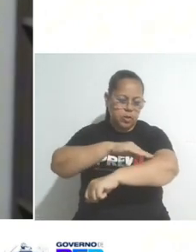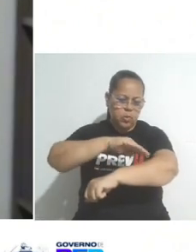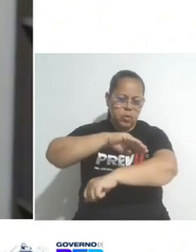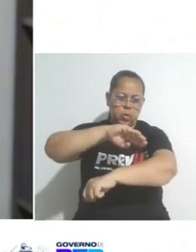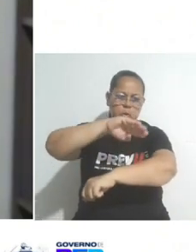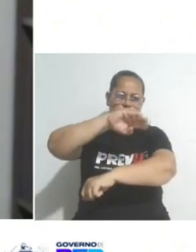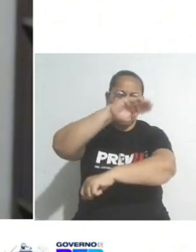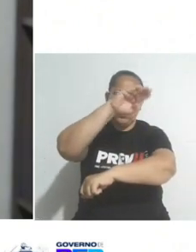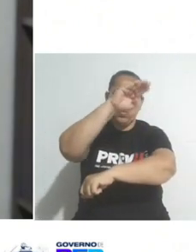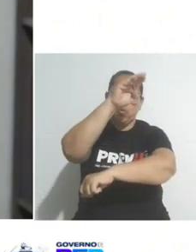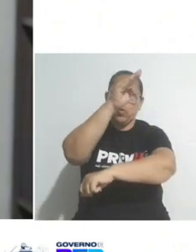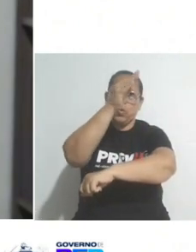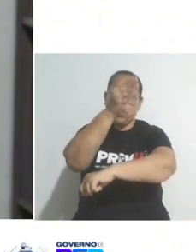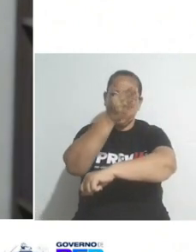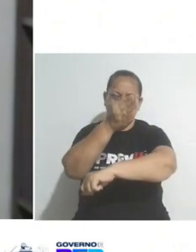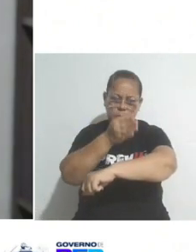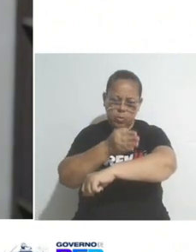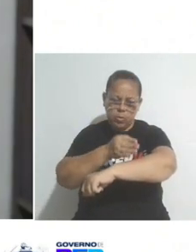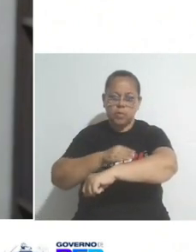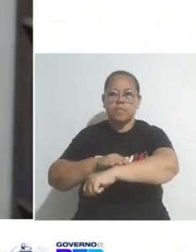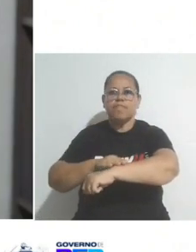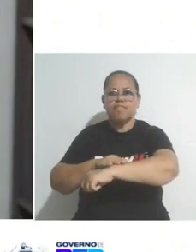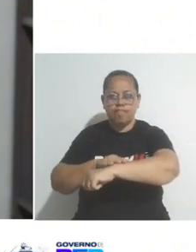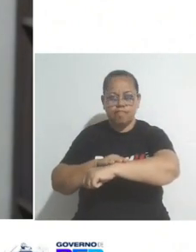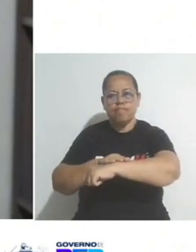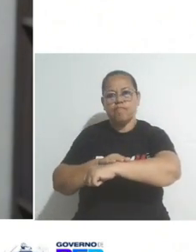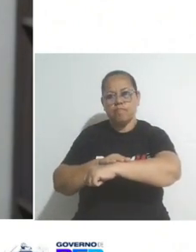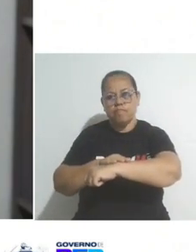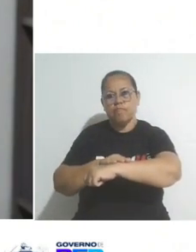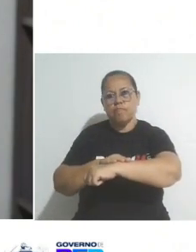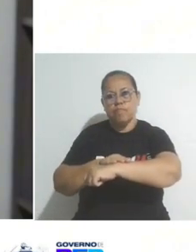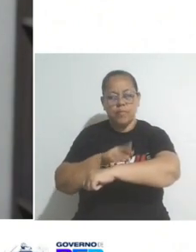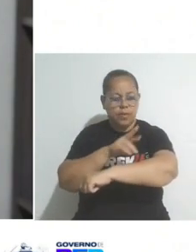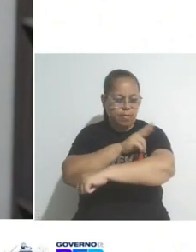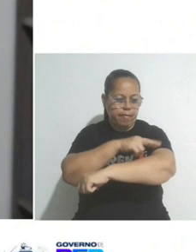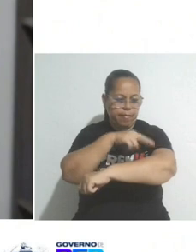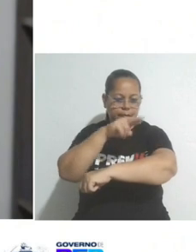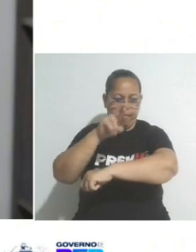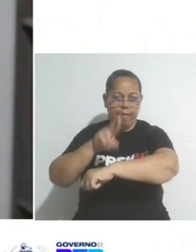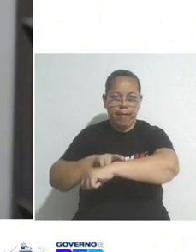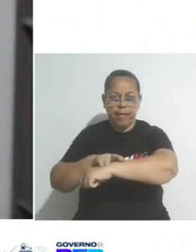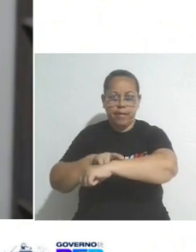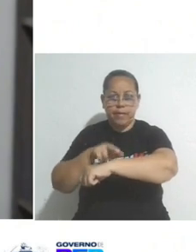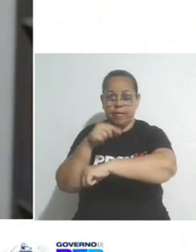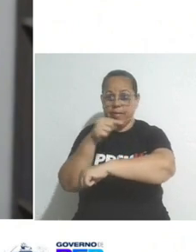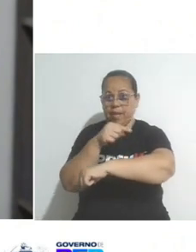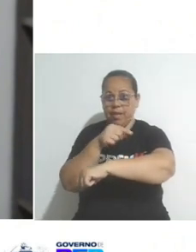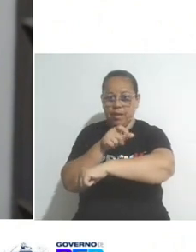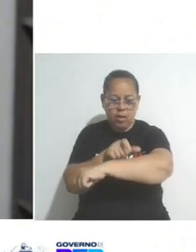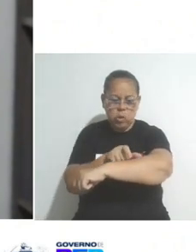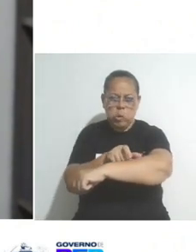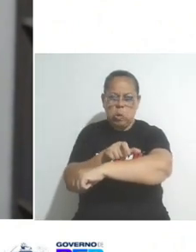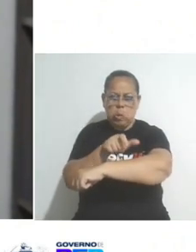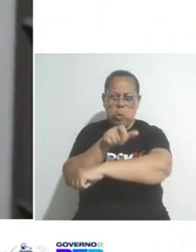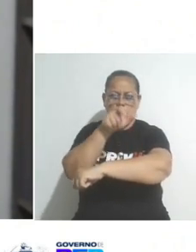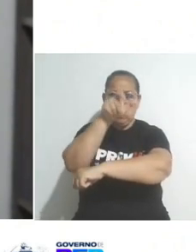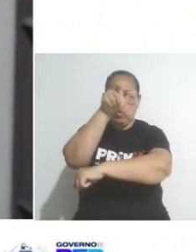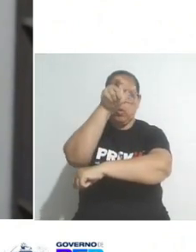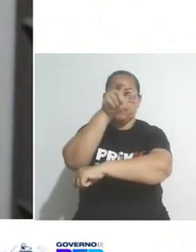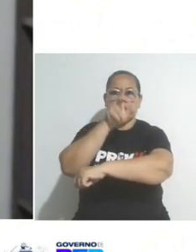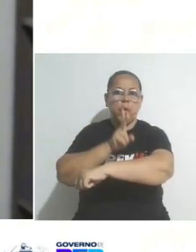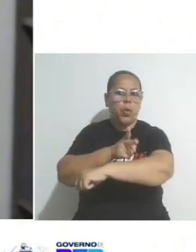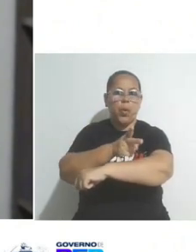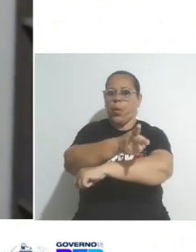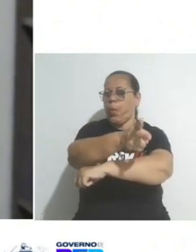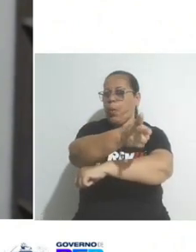estranhos dentro de uma estrutura de relevo então quando esse corpo que é de maior dureza ele